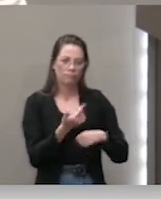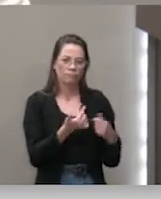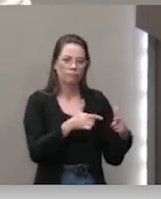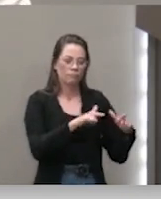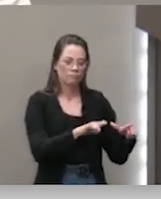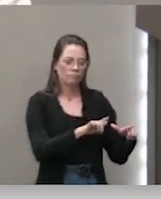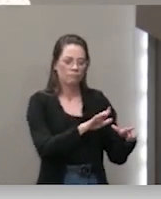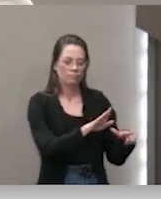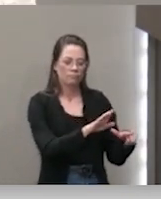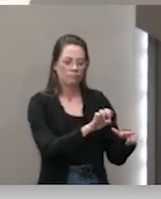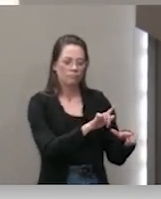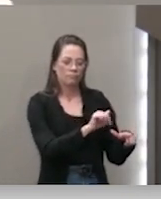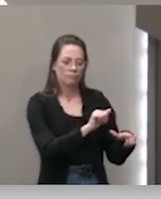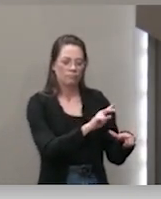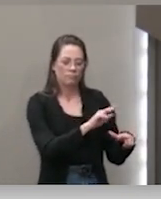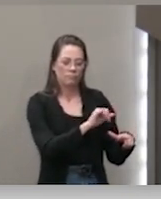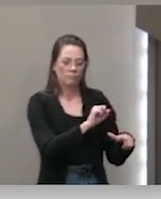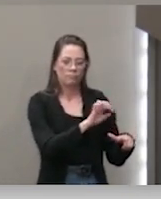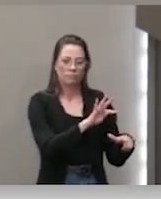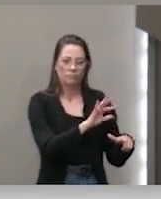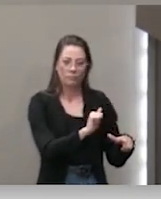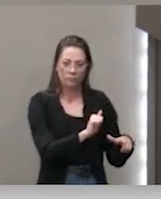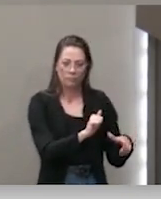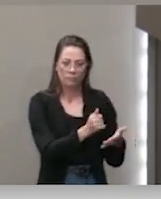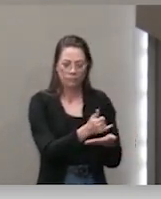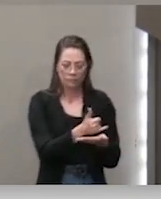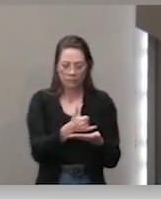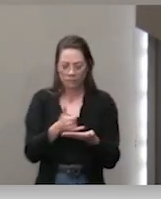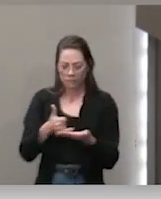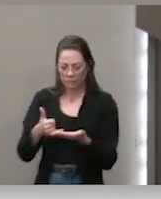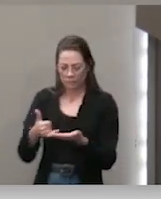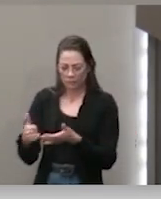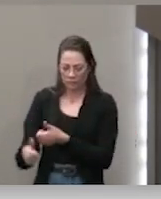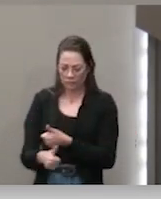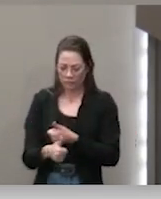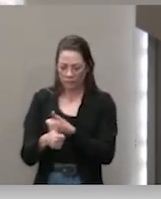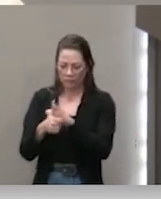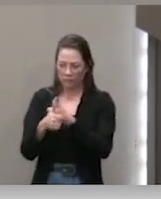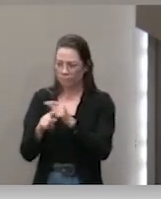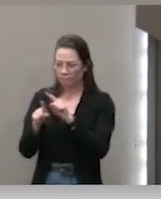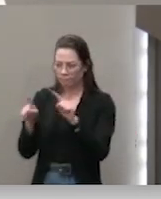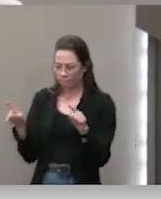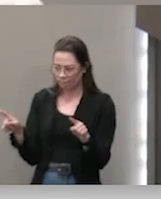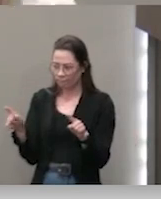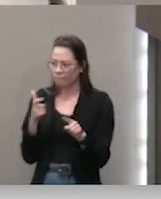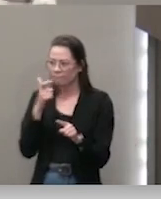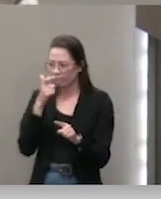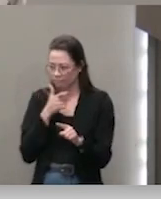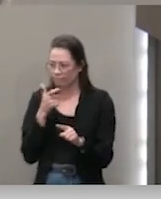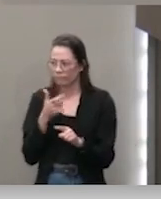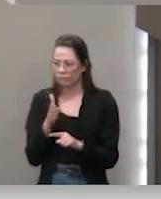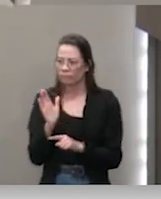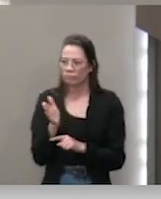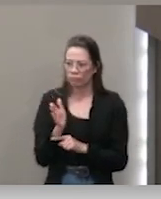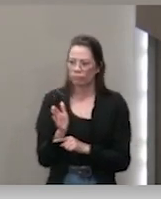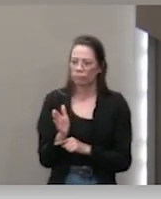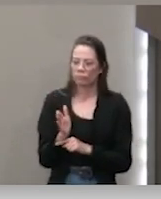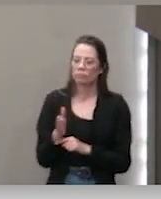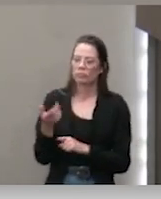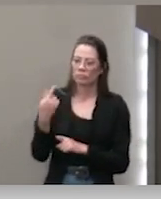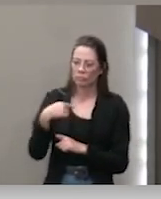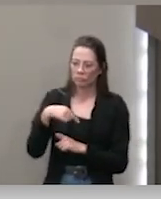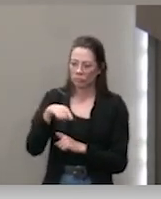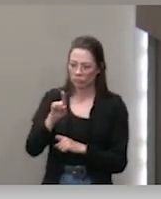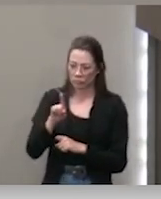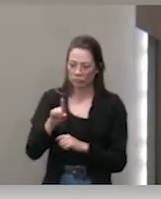Bela Vista, um asfalto com uma qualidade que vocês, vereadores, acho que todos vocês seguidamente vão